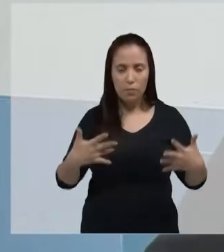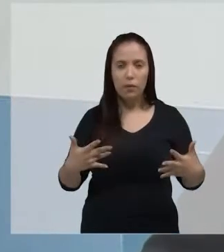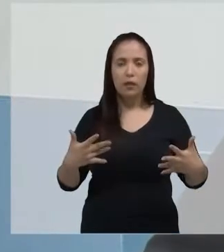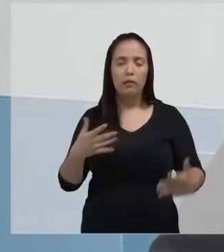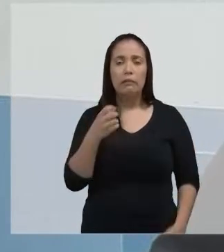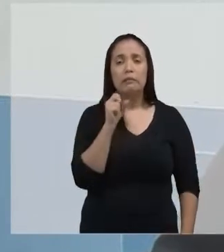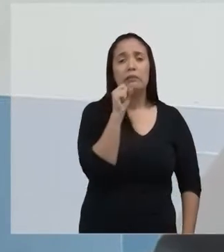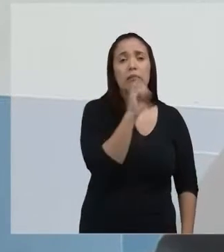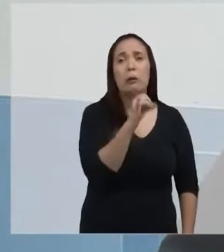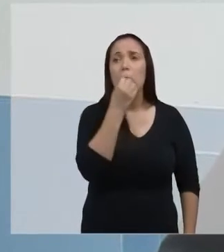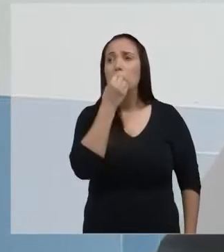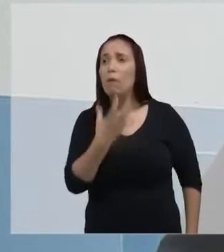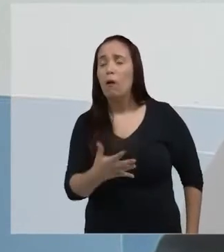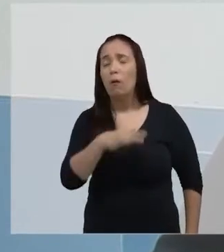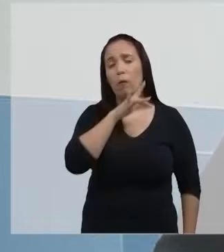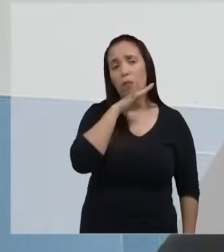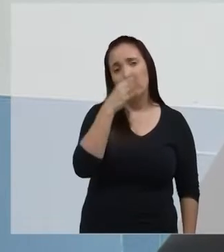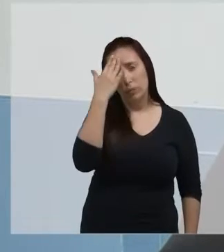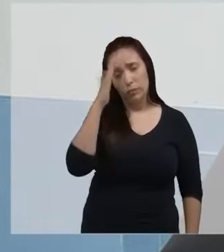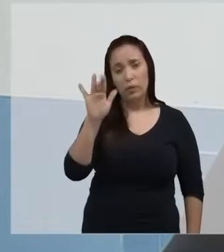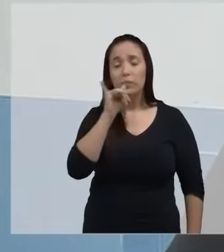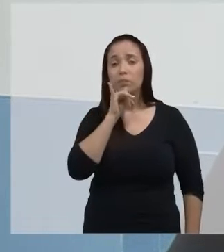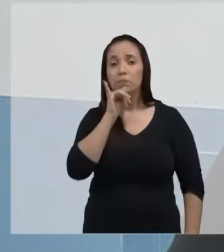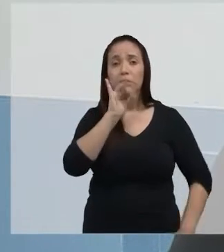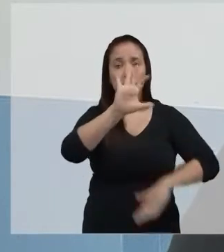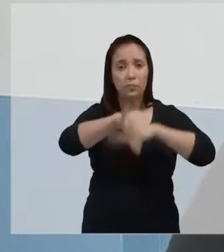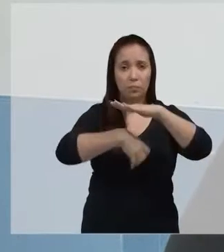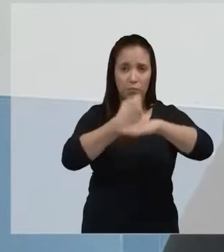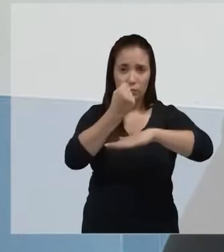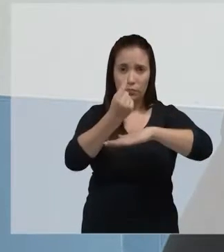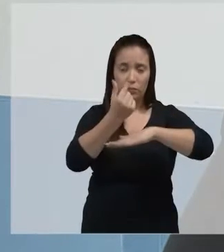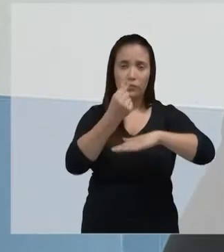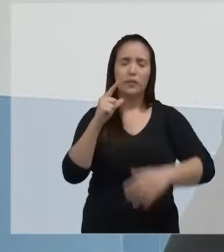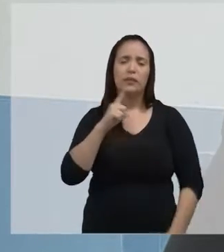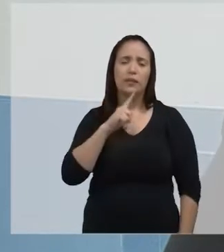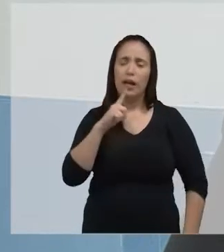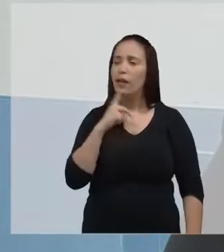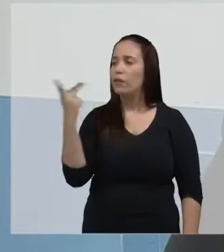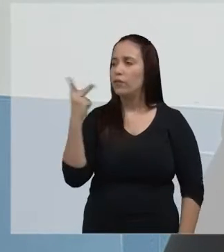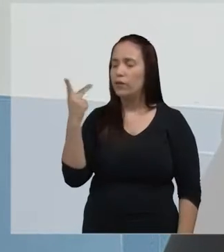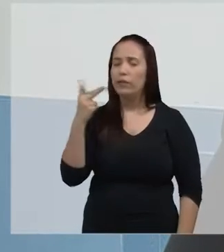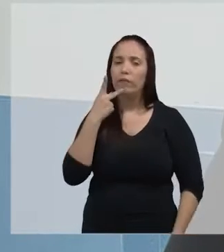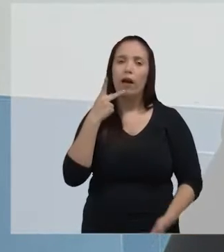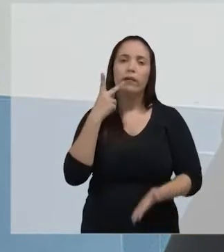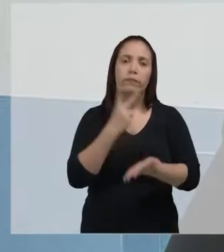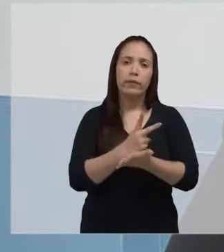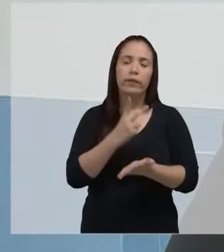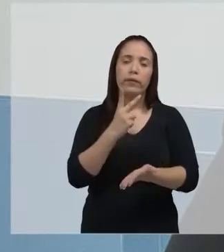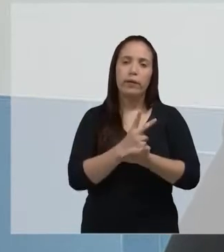não sei nem se isso é bom ou se é ruim. Porque a Operação Lava Jato, a gente vem discutindo com ela desde